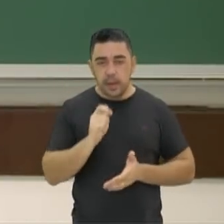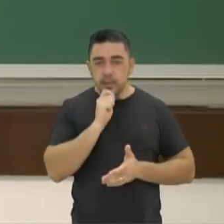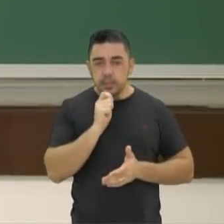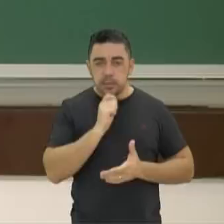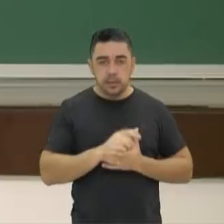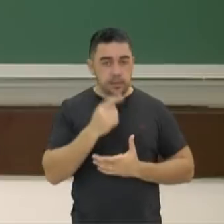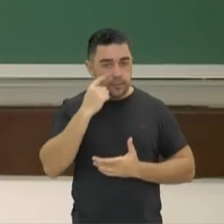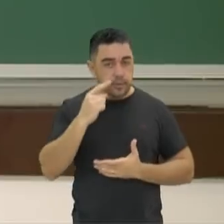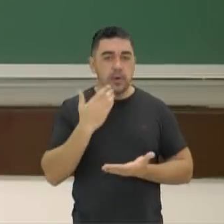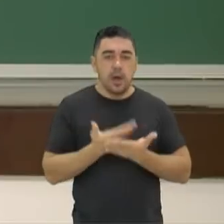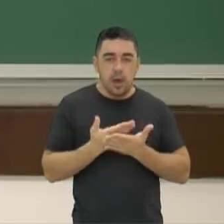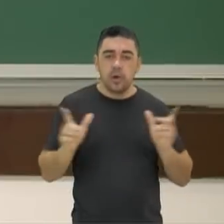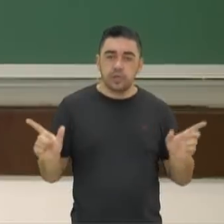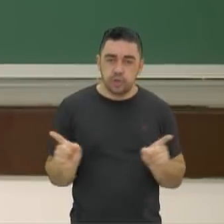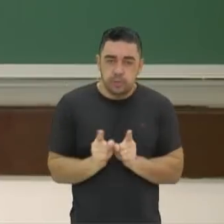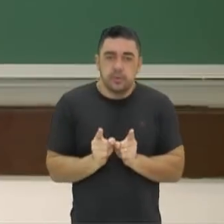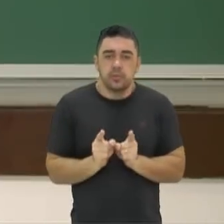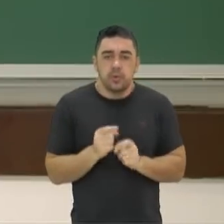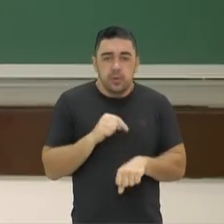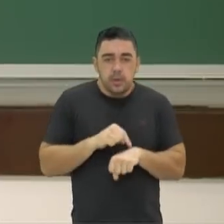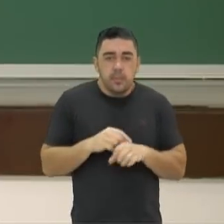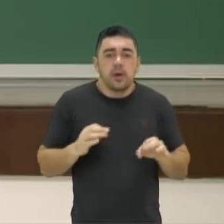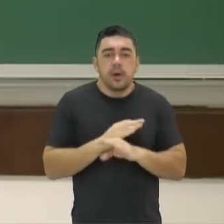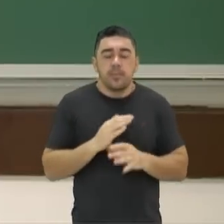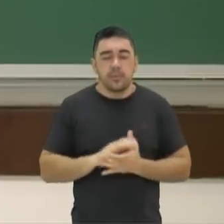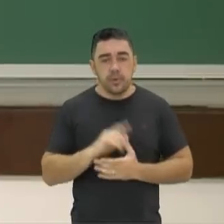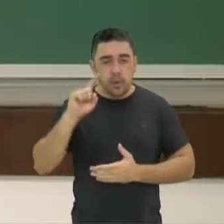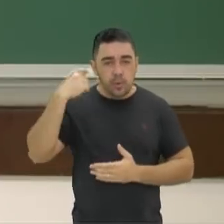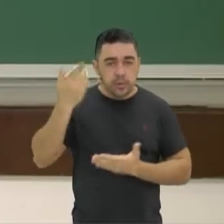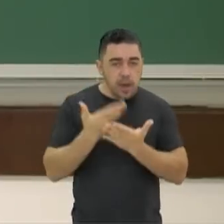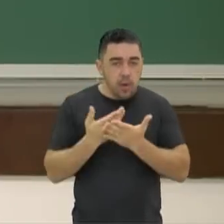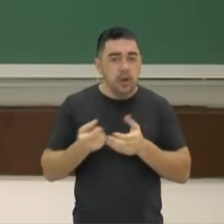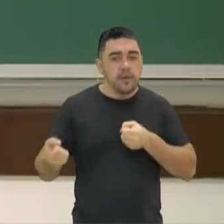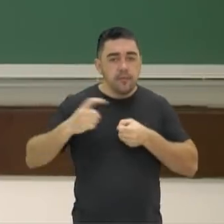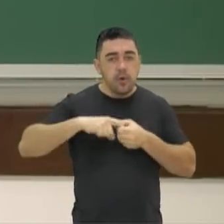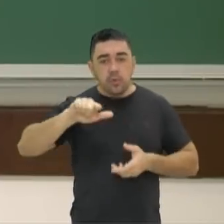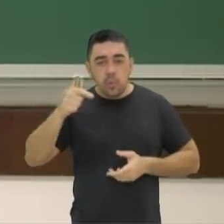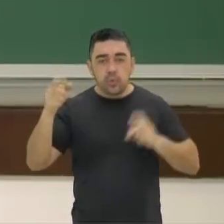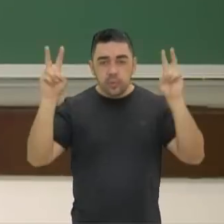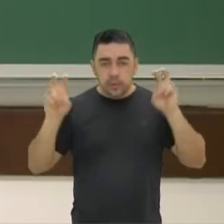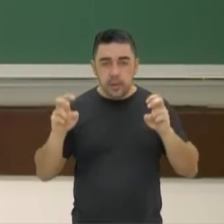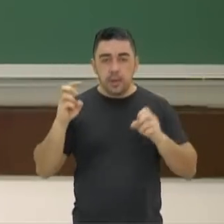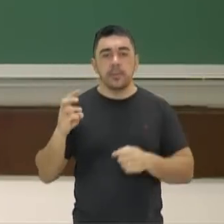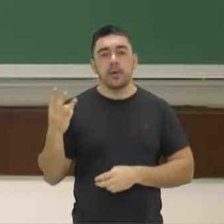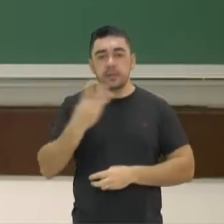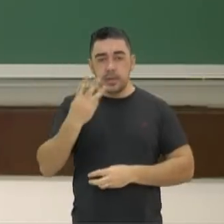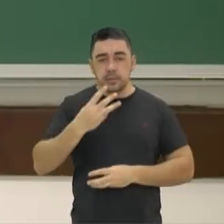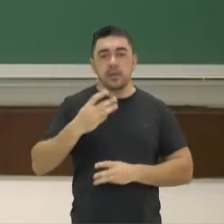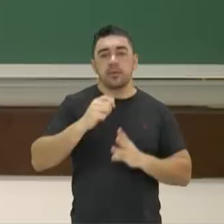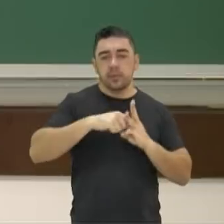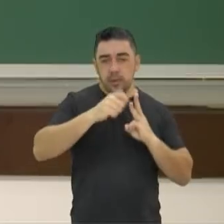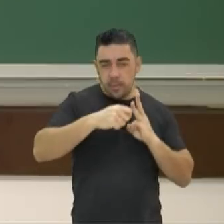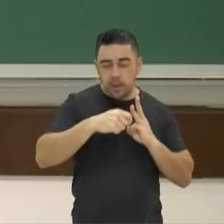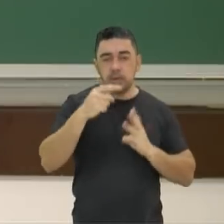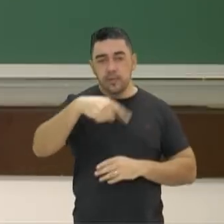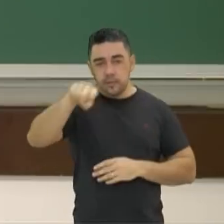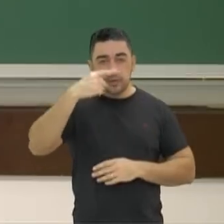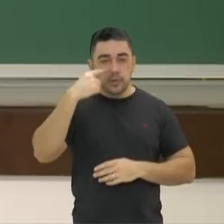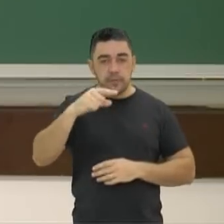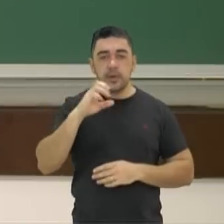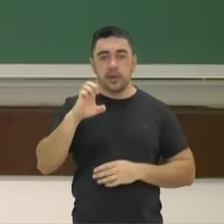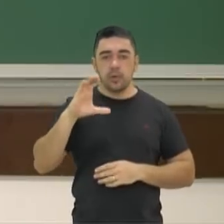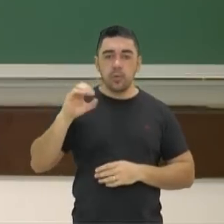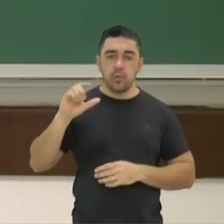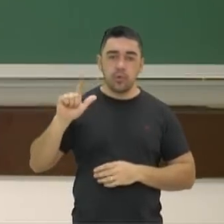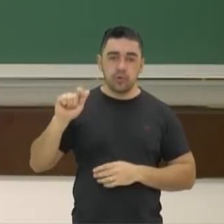Vocês viram que a aula diminuiu o tempo, eu já esgotei aqui, mas na próxima aula a gente volta com um outro tema do terceiro trimestre já, que é a ecologia, que vocês vão gostar